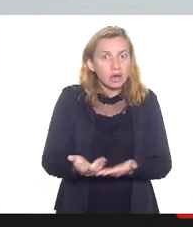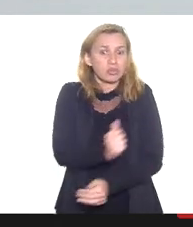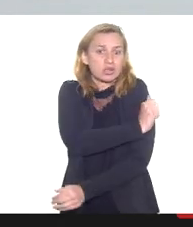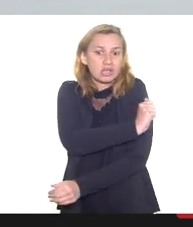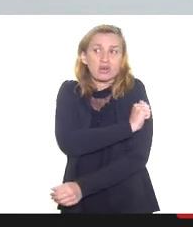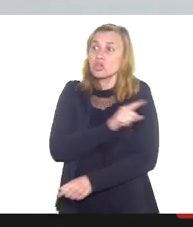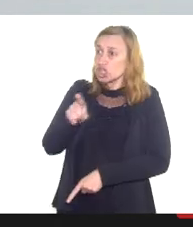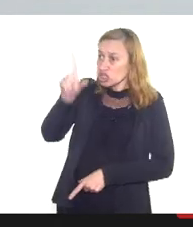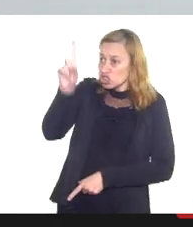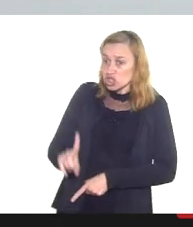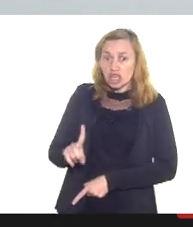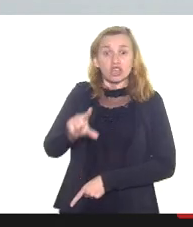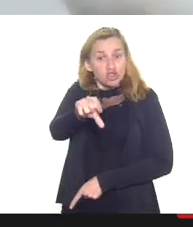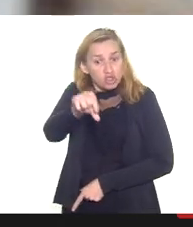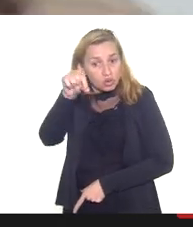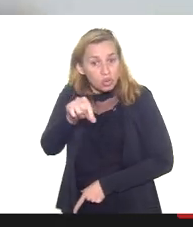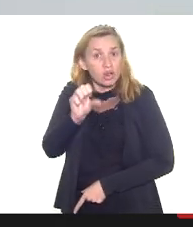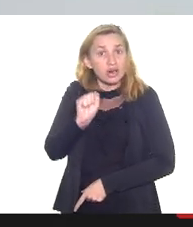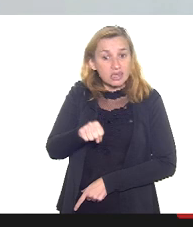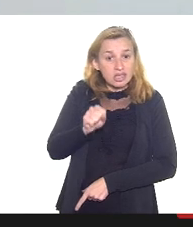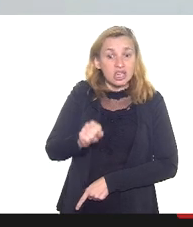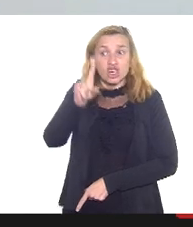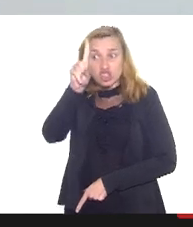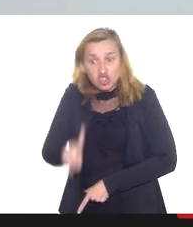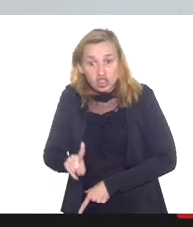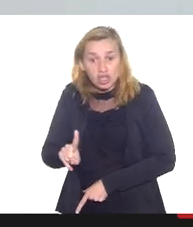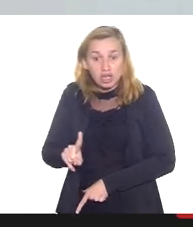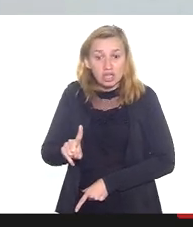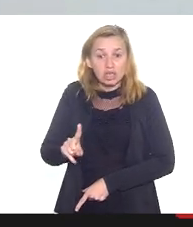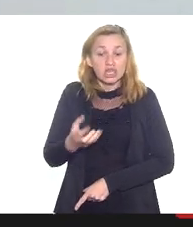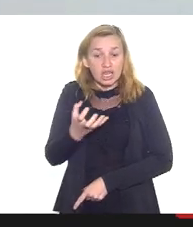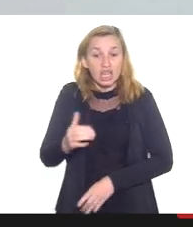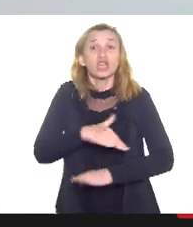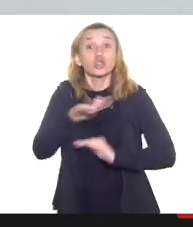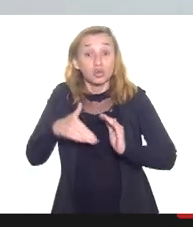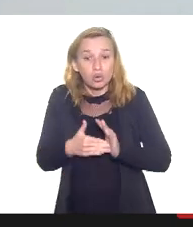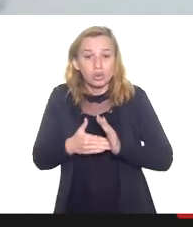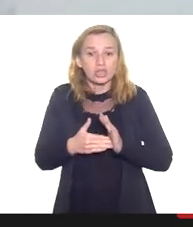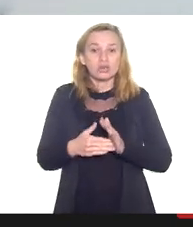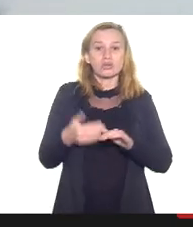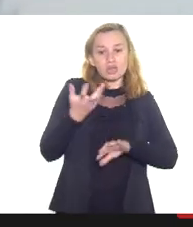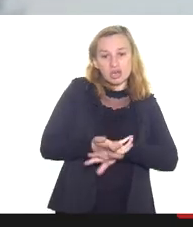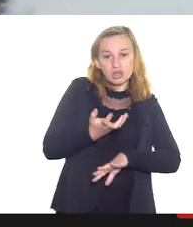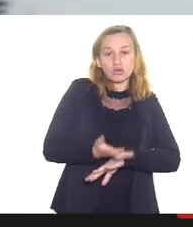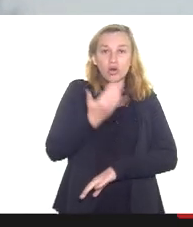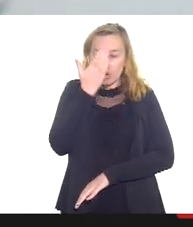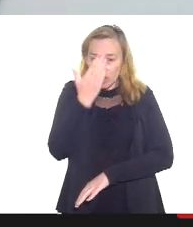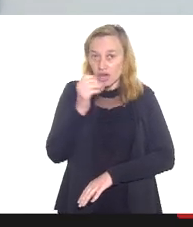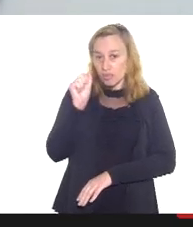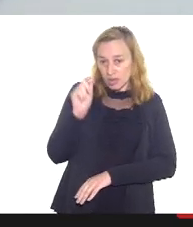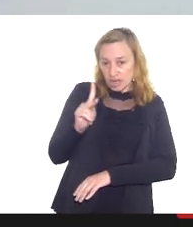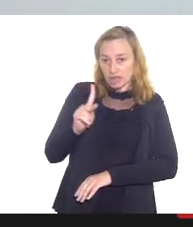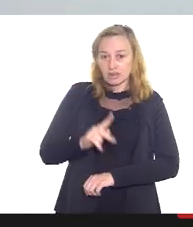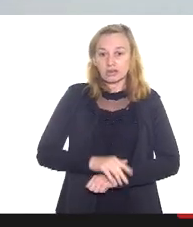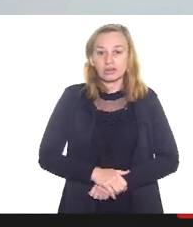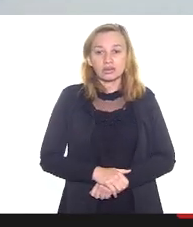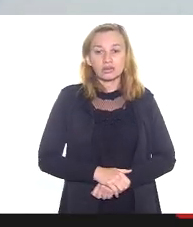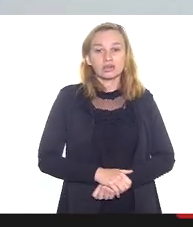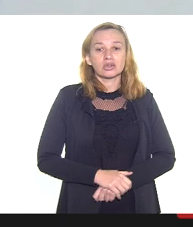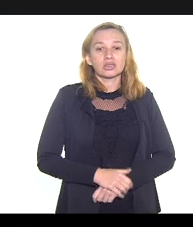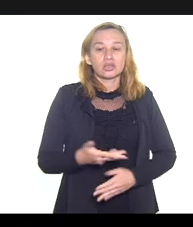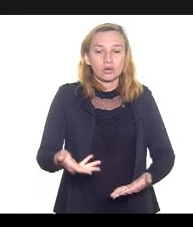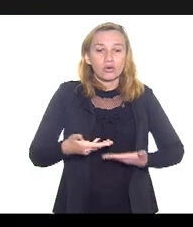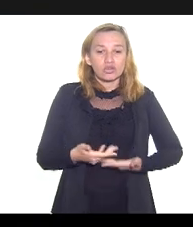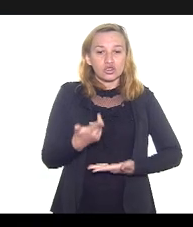têm direito de escolha e eles têm direito de escolher todas as disciplinas. Tá ok? Muito obrigada aí pelo convite mais